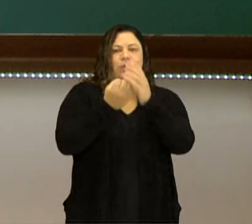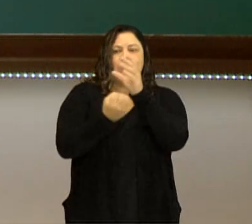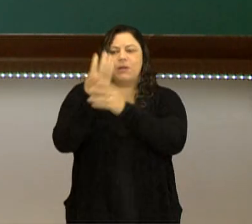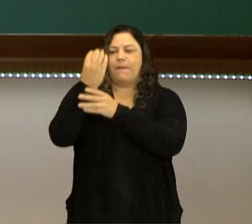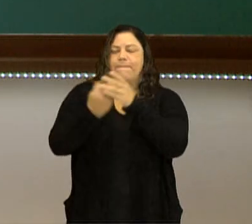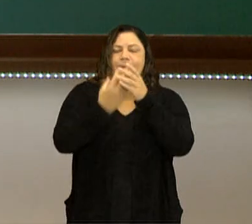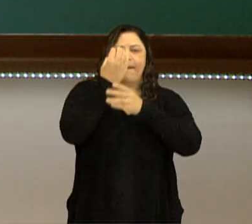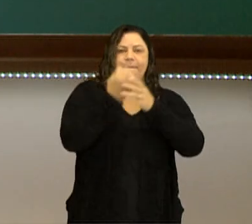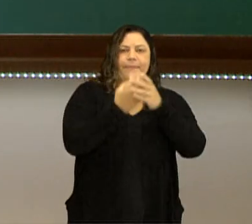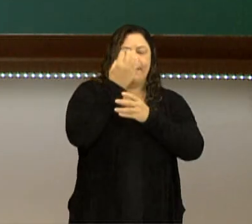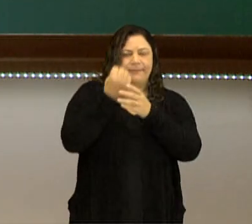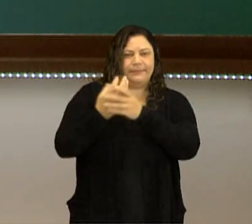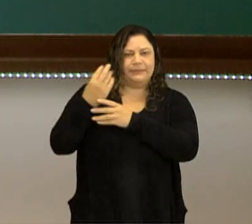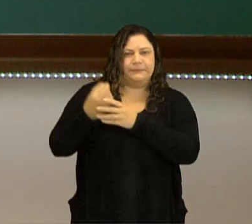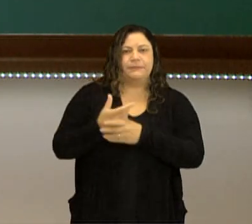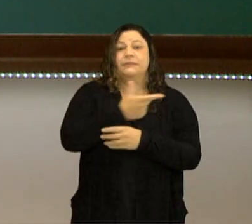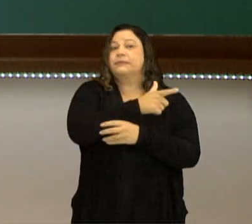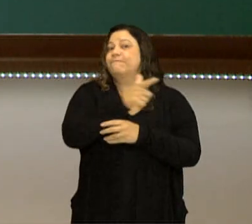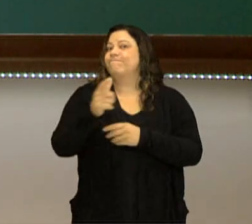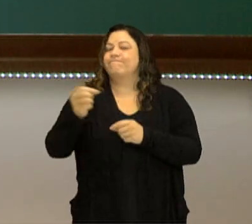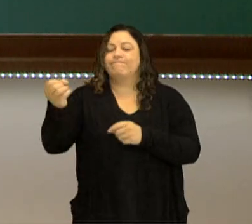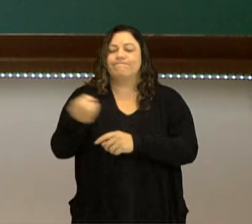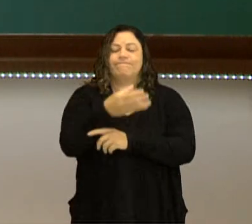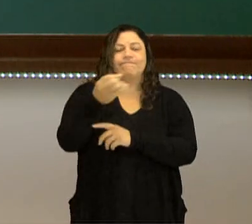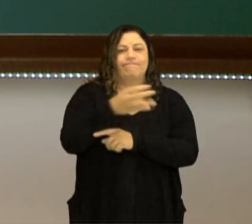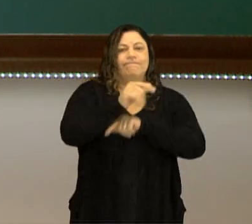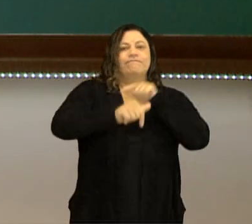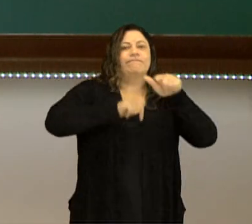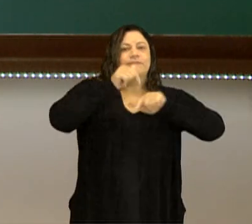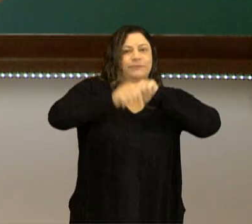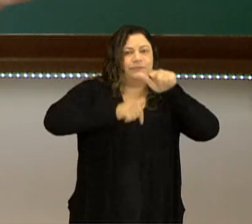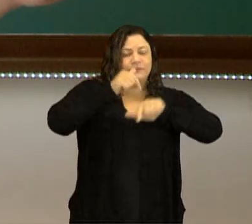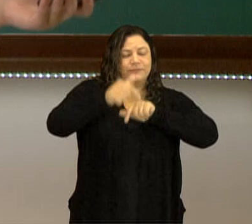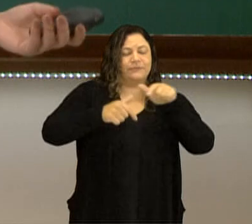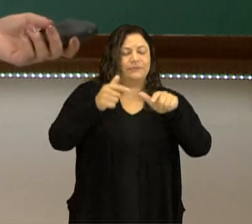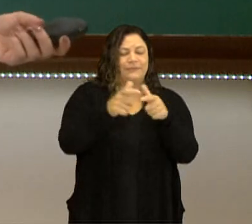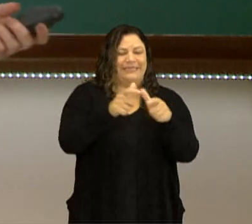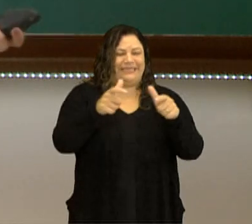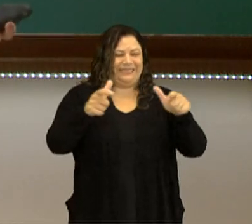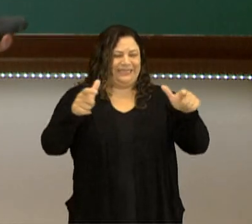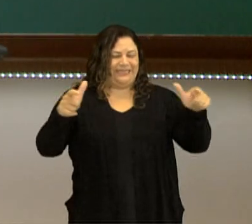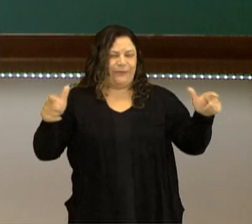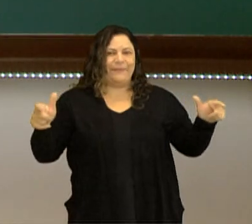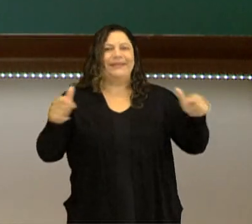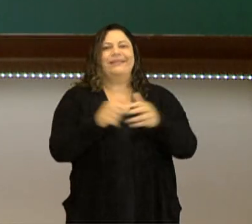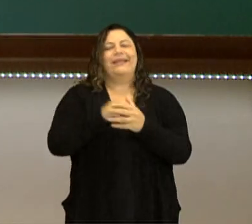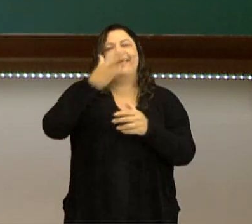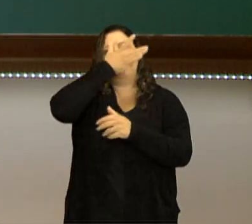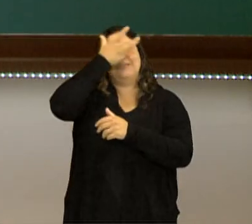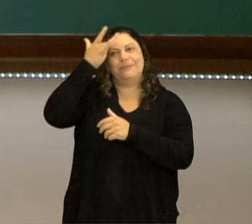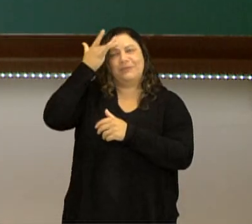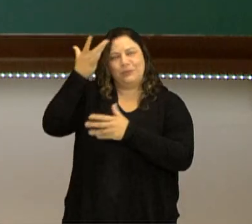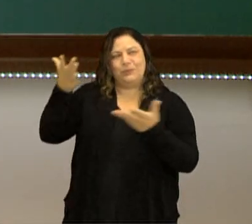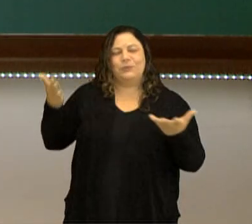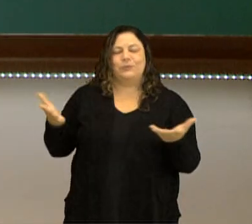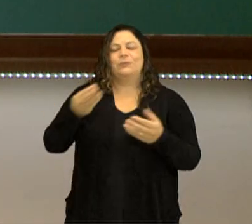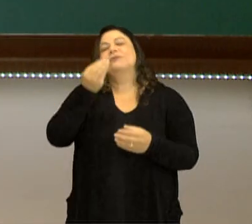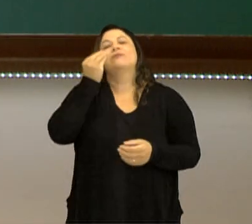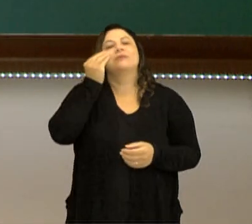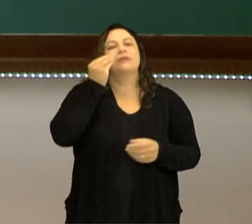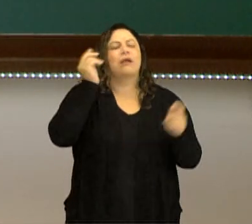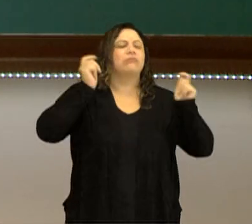dar recursos para esses novos trabalhadores que vão começar a encher as cidades de pessoas que vão tentar